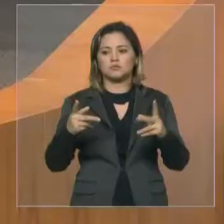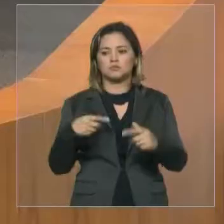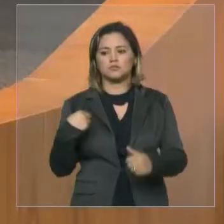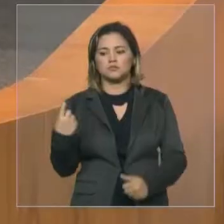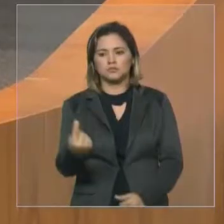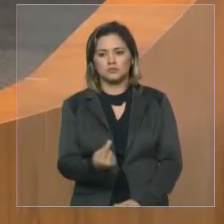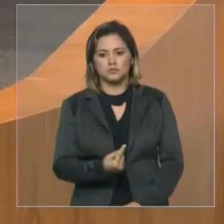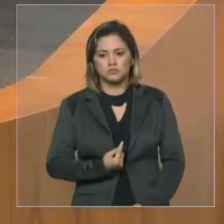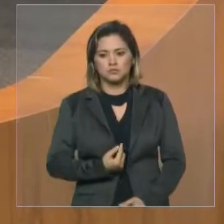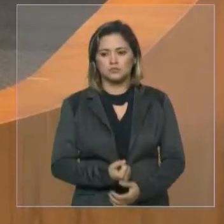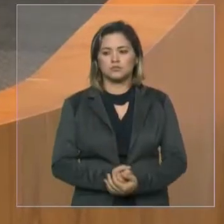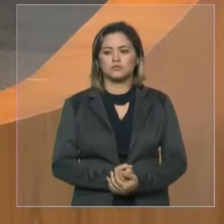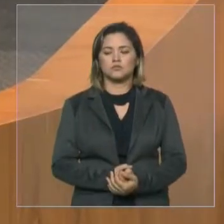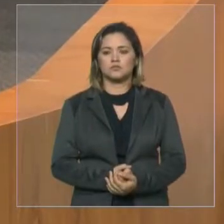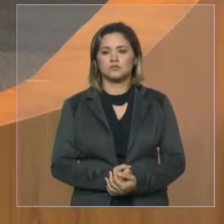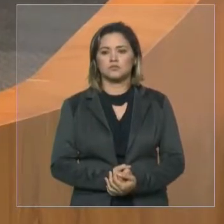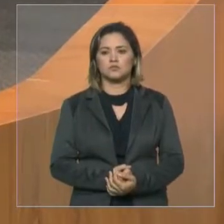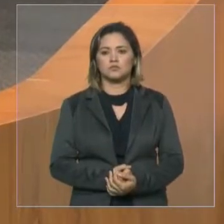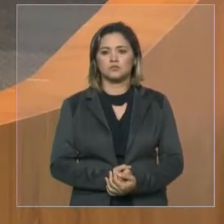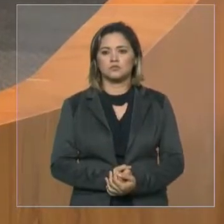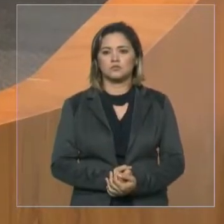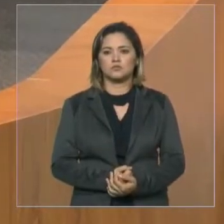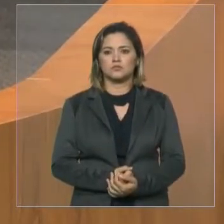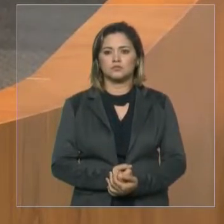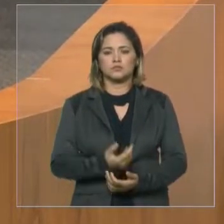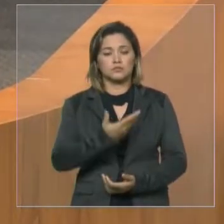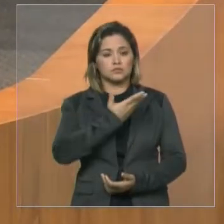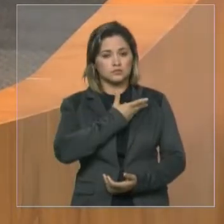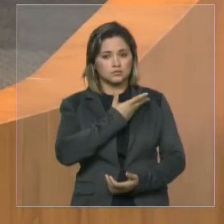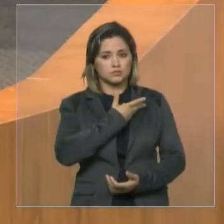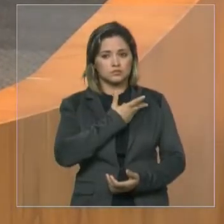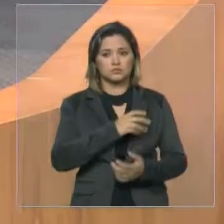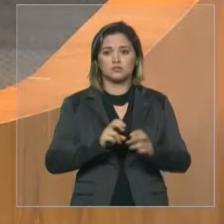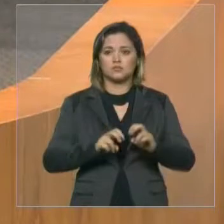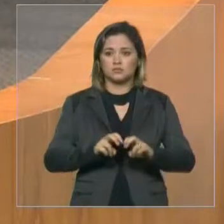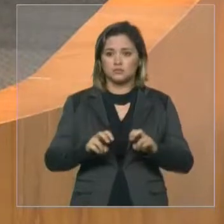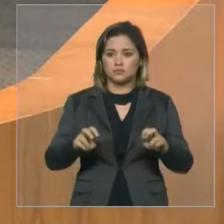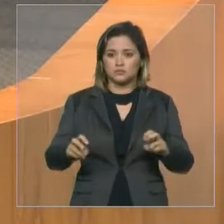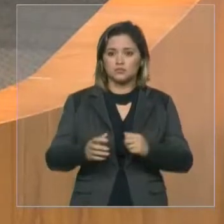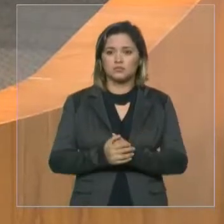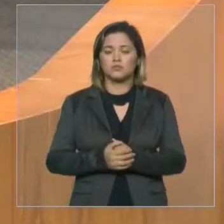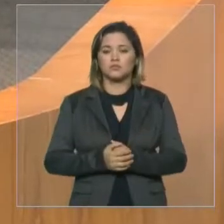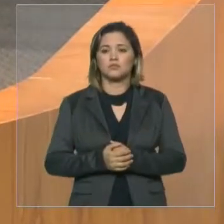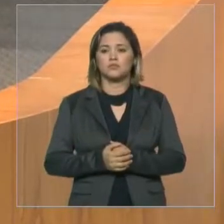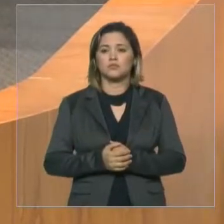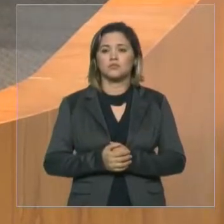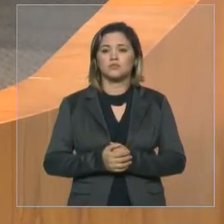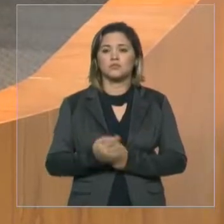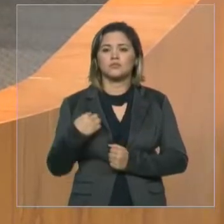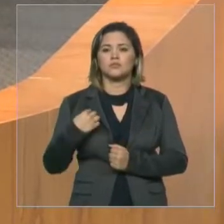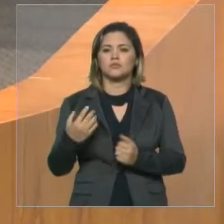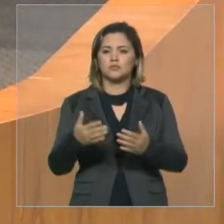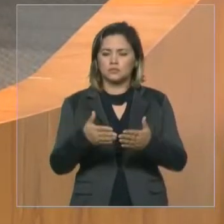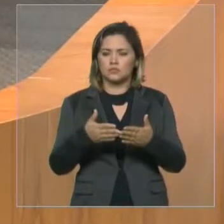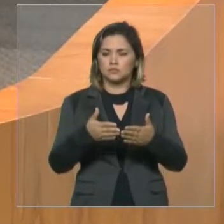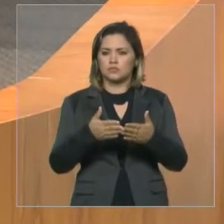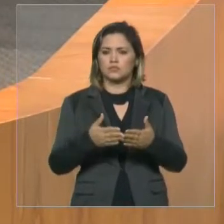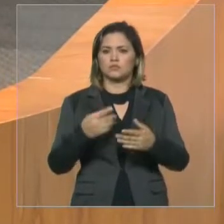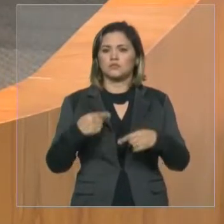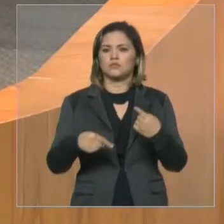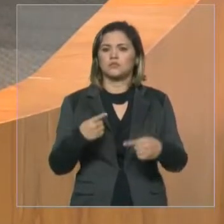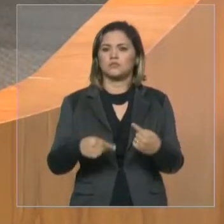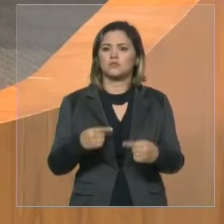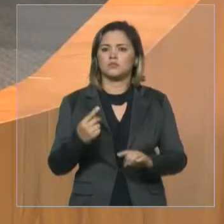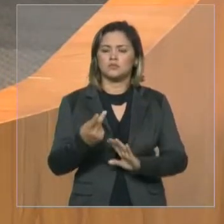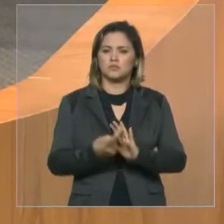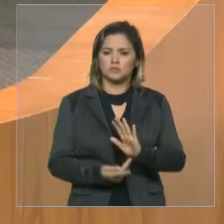meus pares, senhores da mesa, pedi para discutir aqui o projeto, deputado Adriano, o